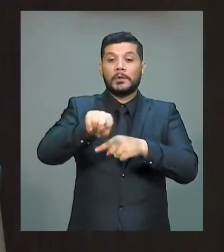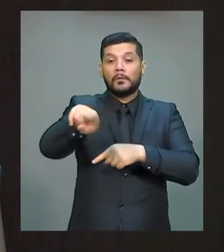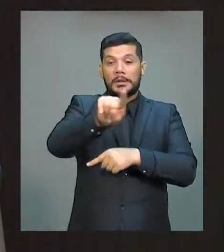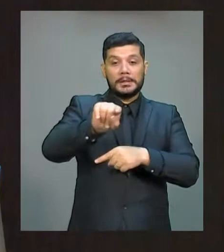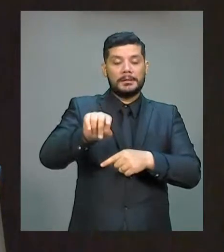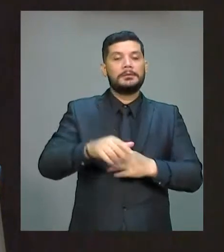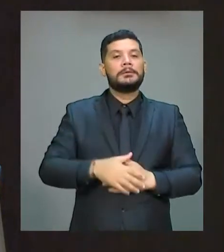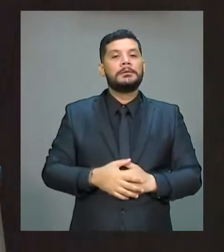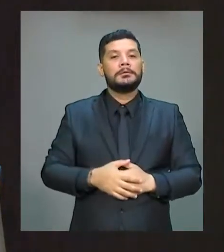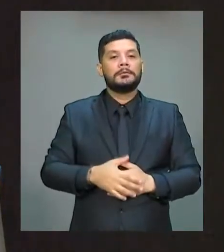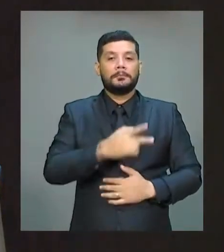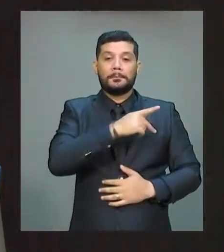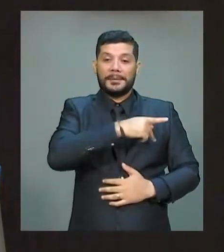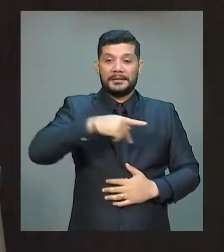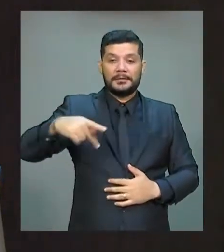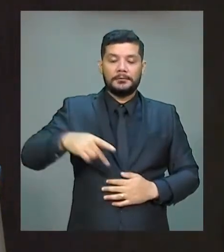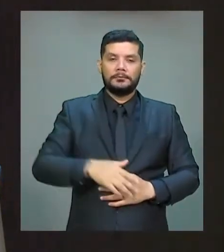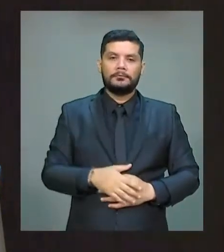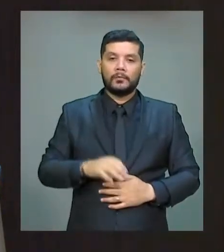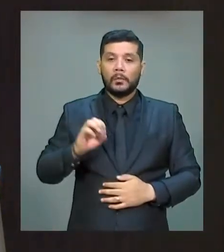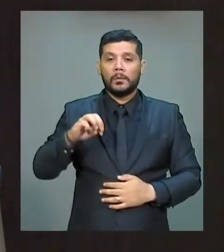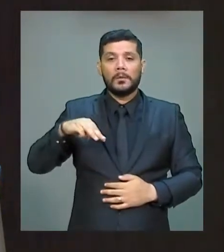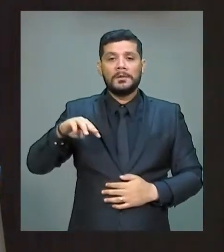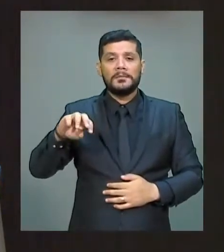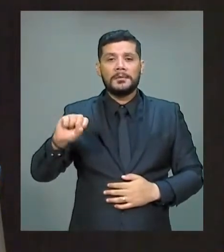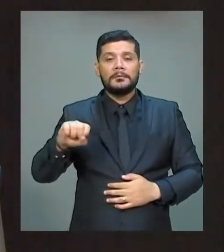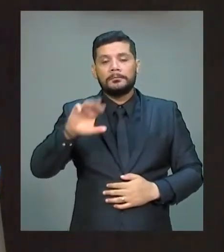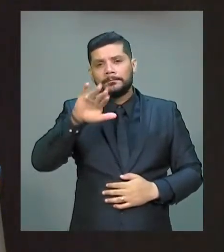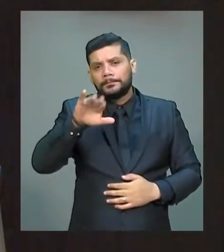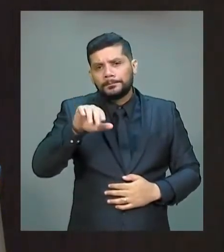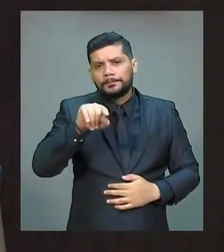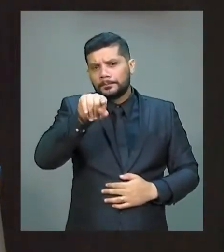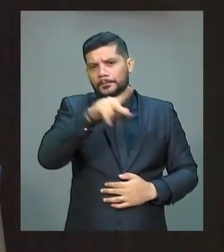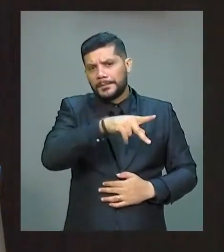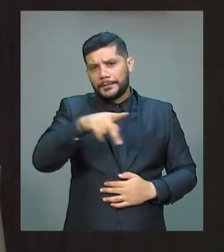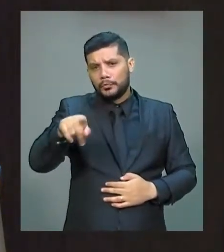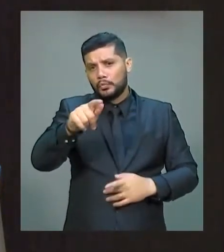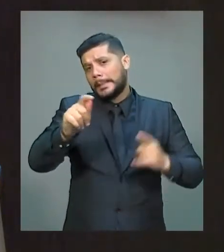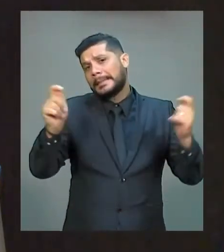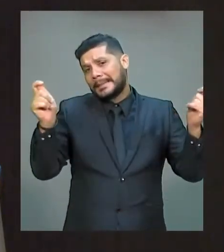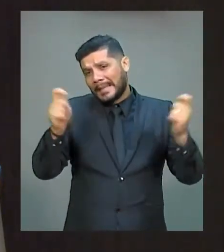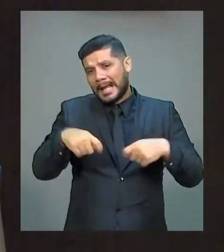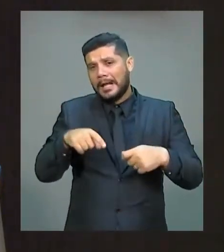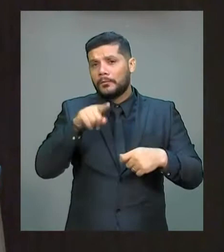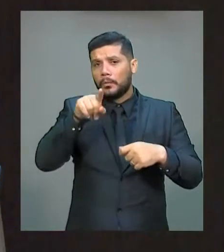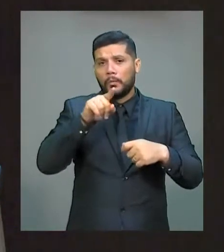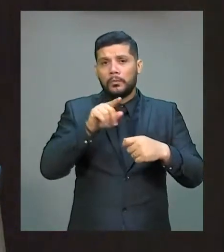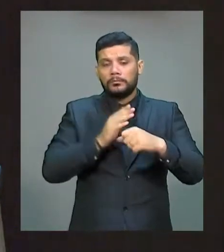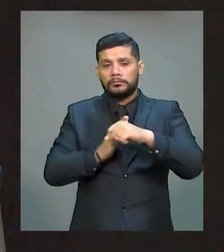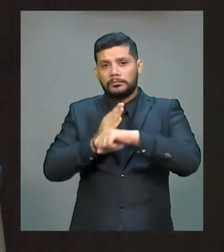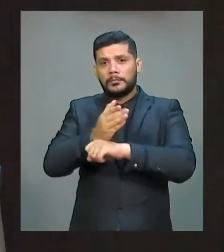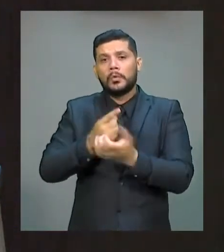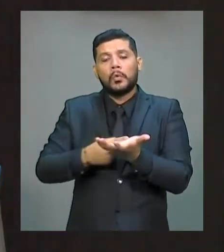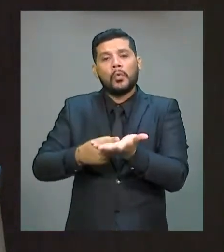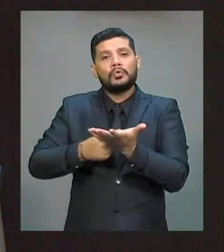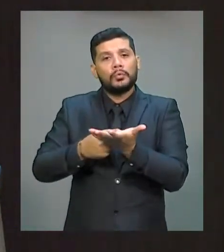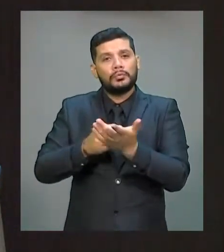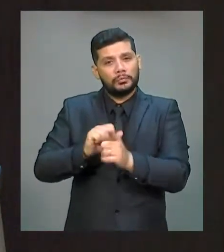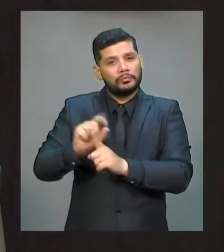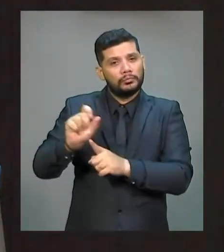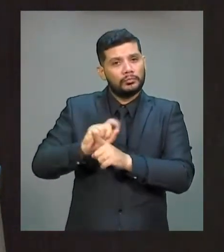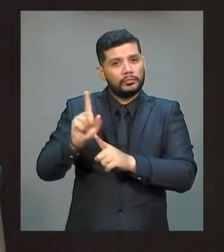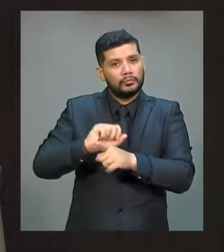e diria assim: olha, presidente, você tem a possibilidade de aderir ao consórcio com